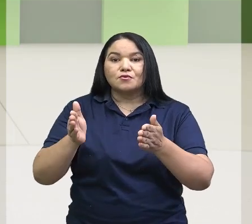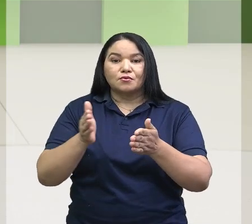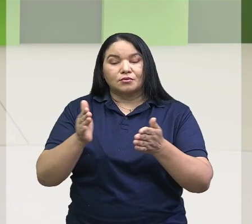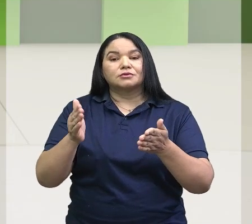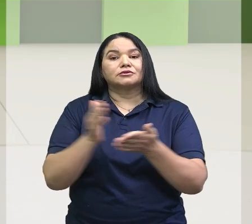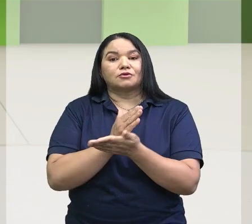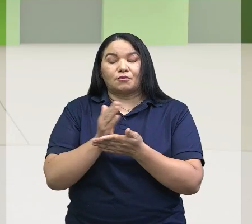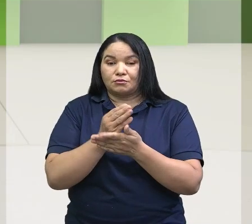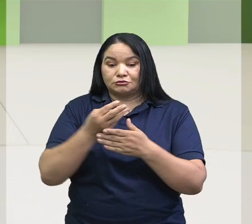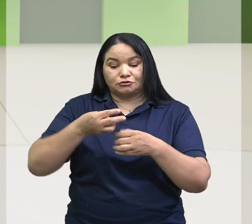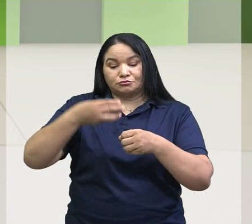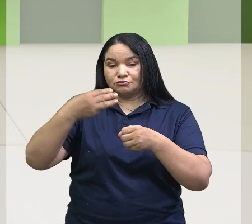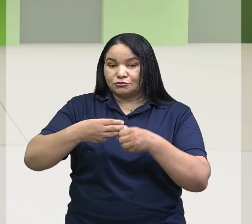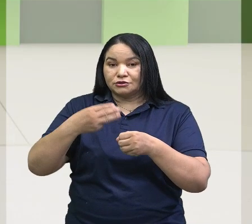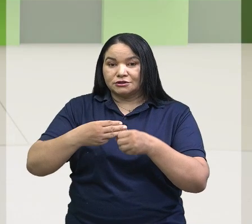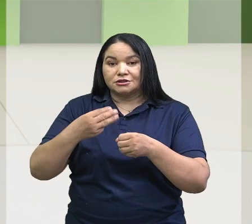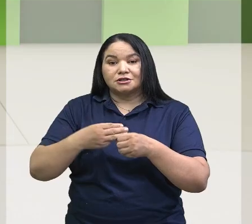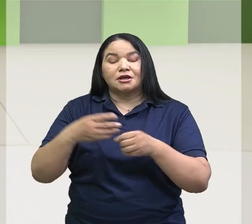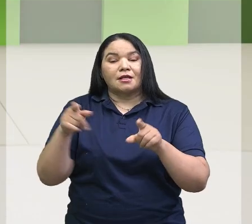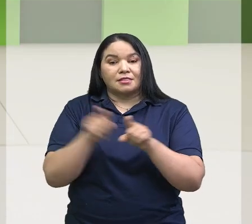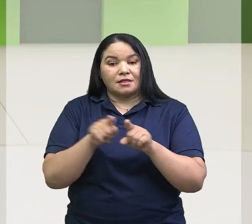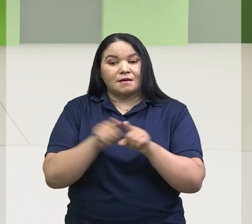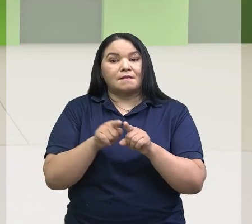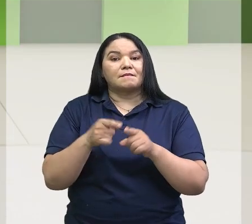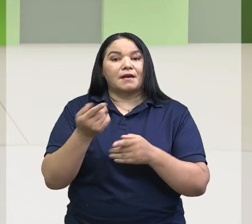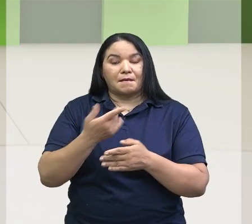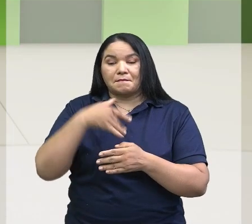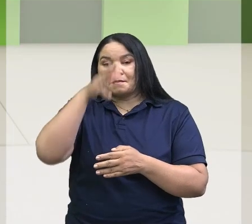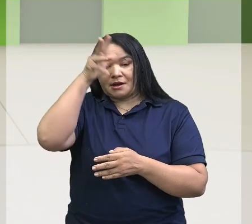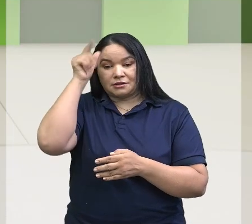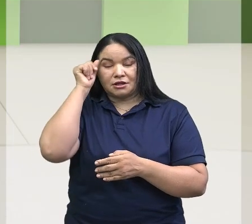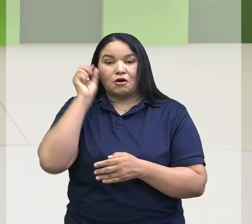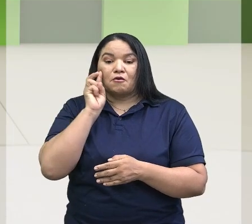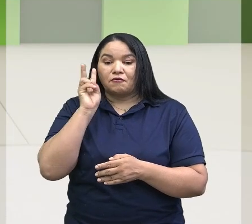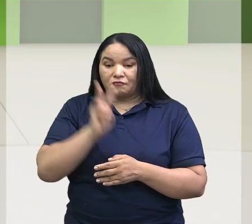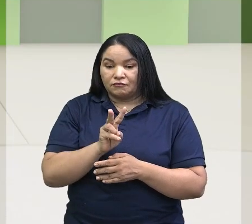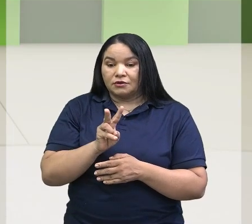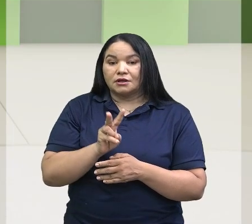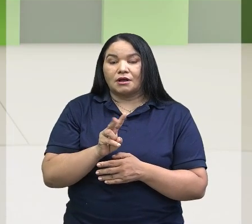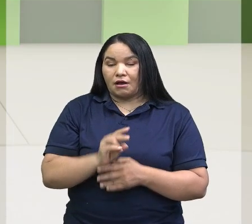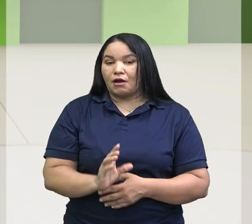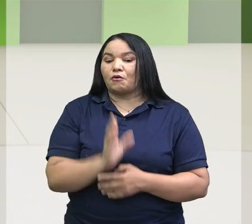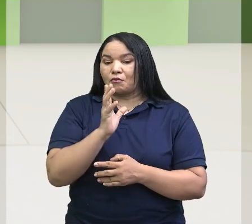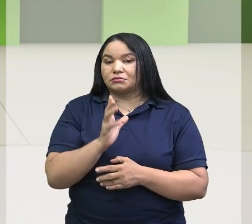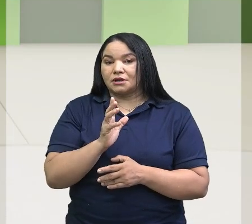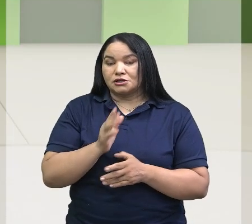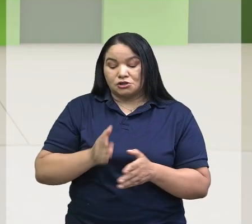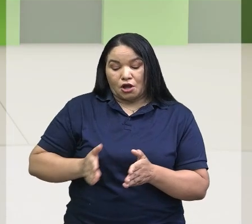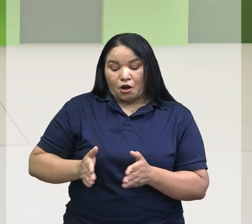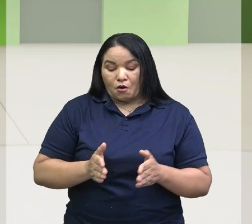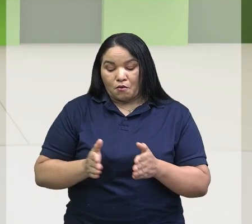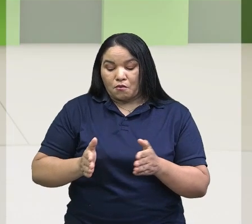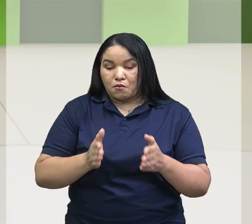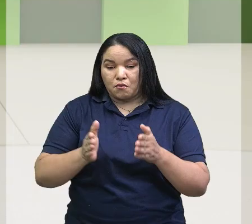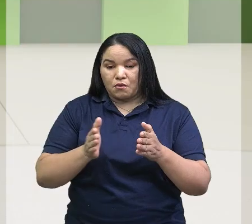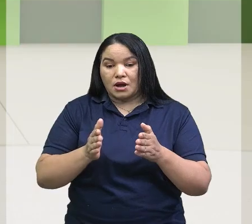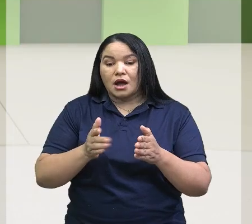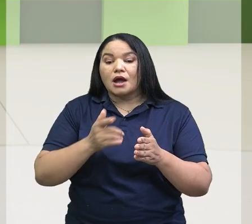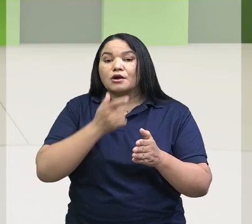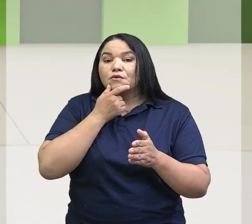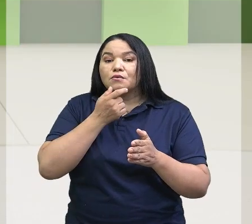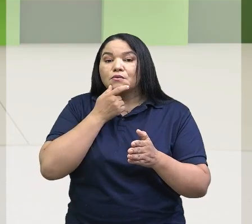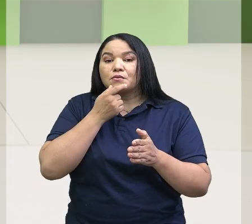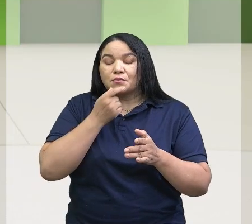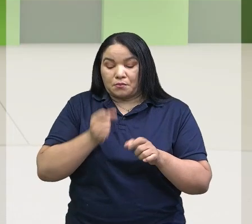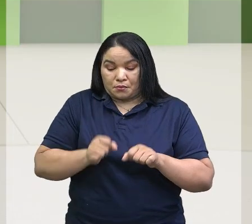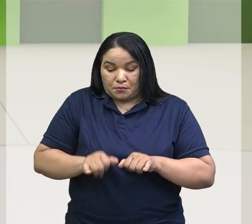municípios, mas também na nossa capital Manaus a gente pode ver cenas como essa. E olha só, você observa aquele senhor que está empurrando ali um